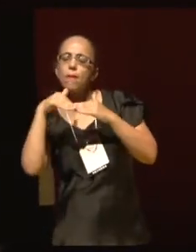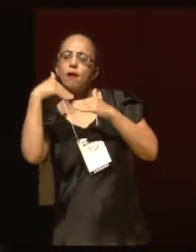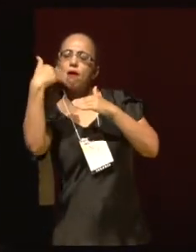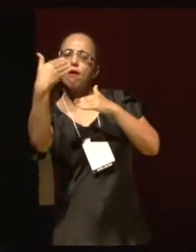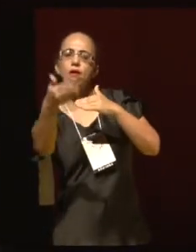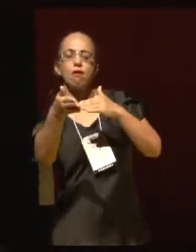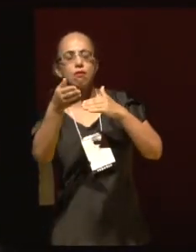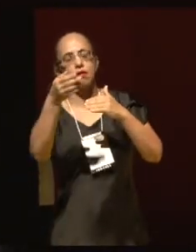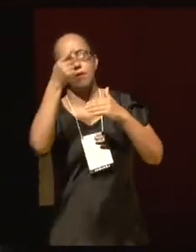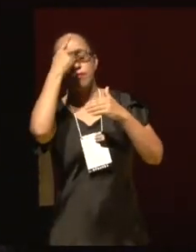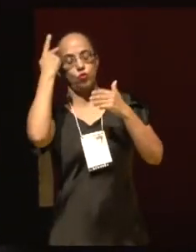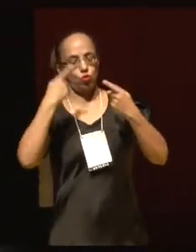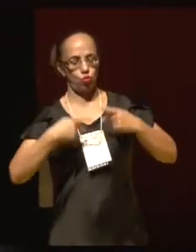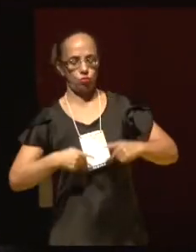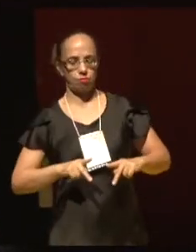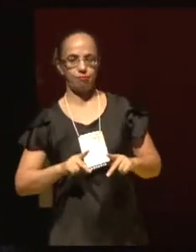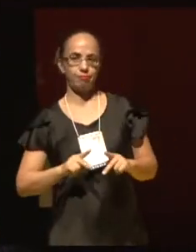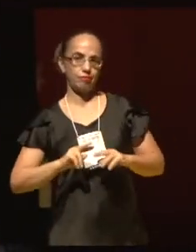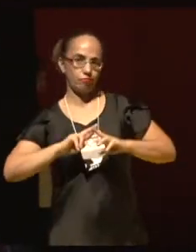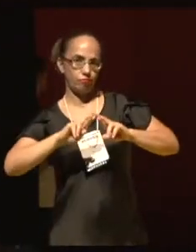ser humano.